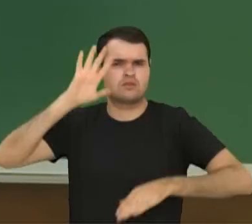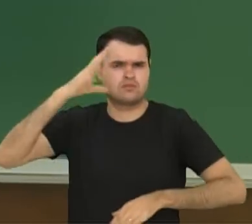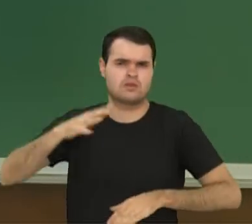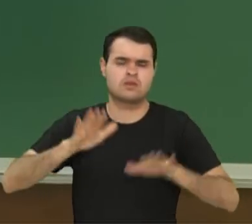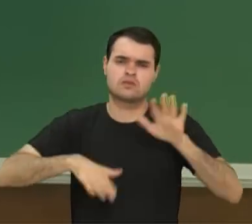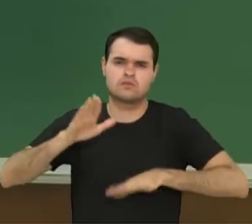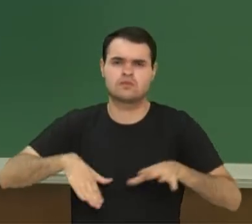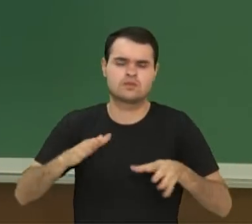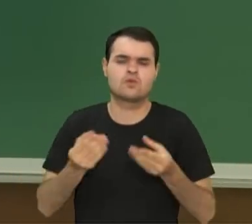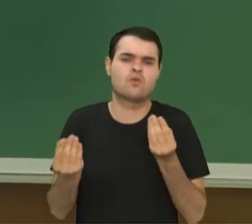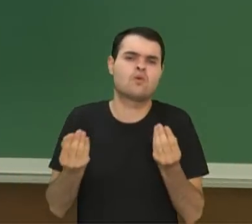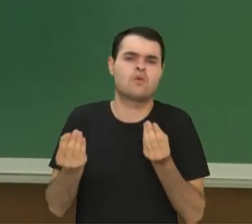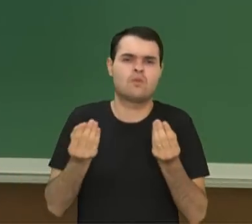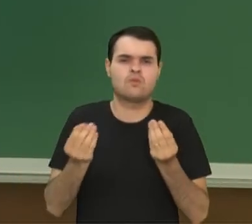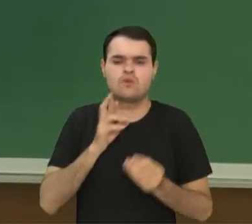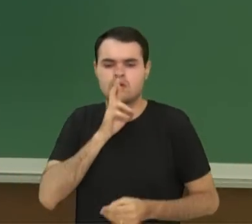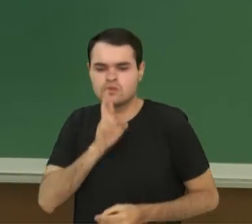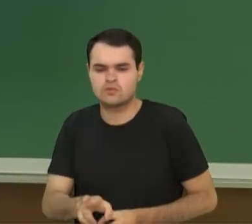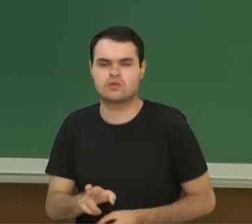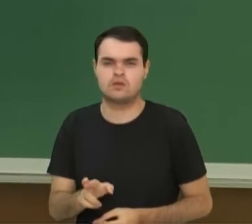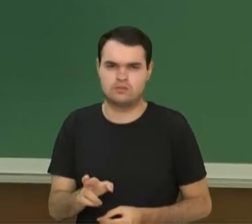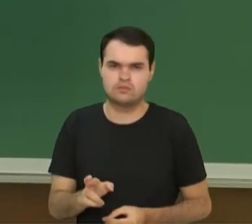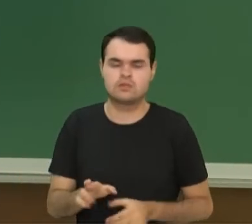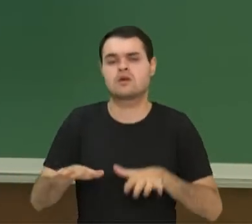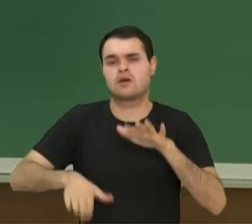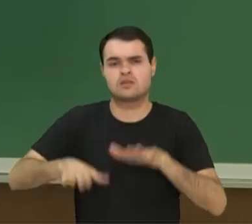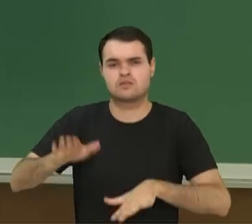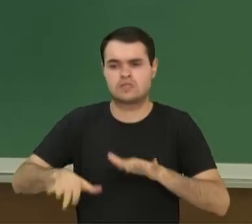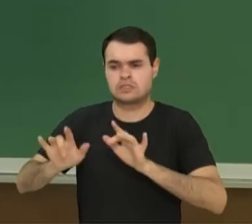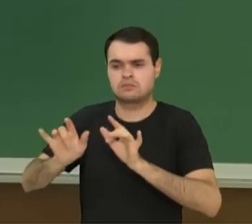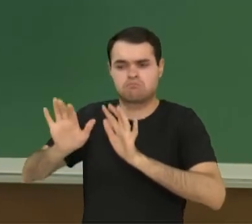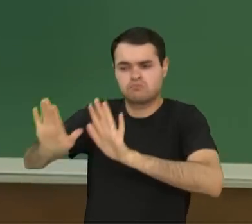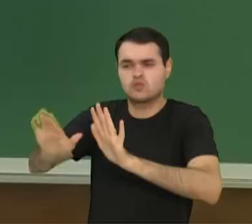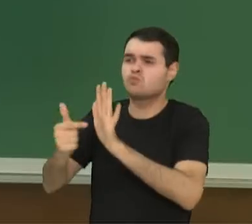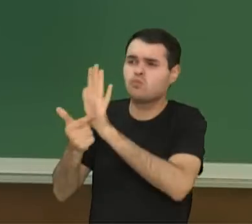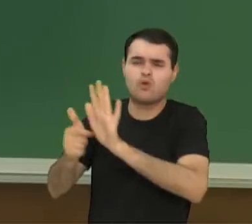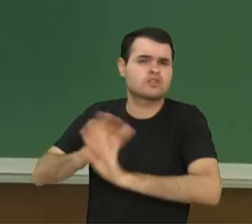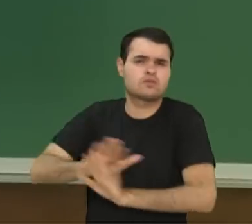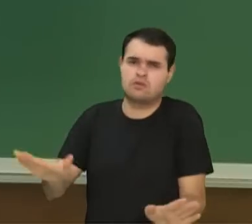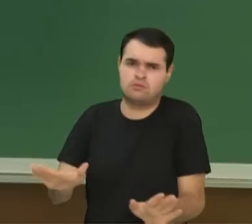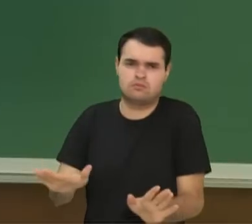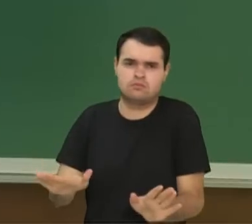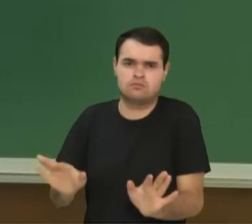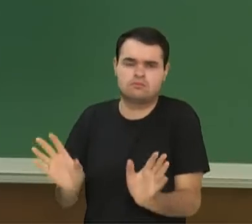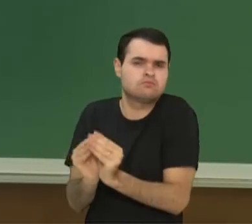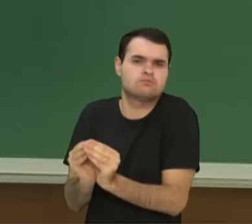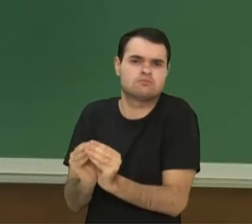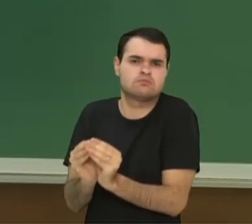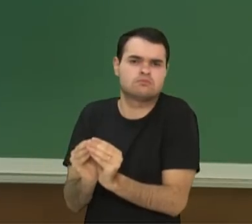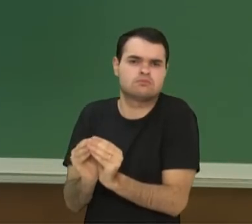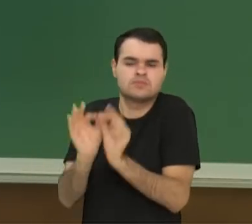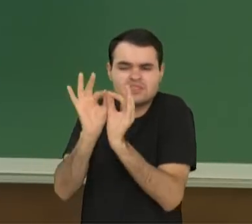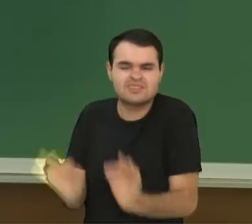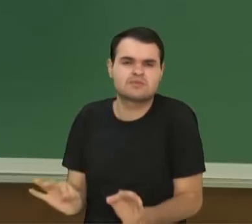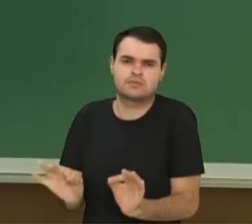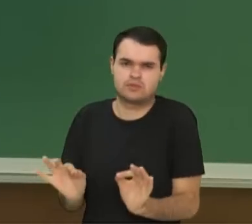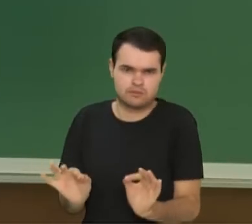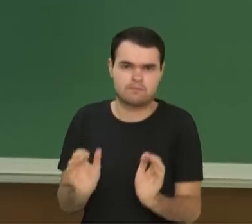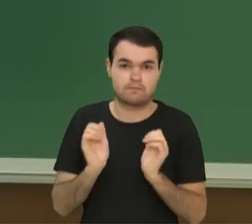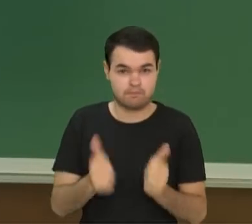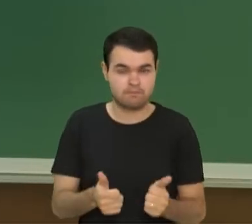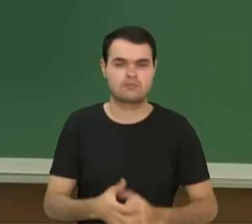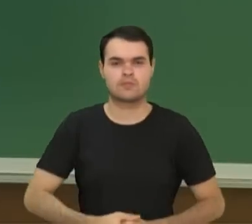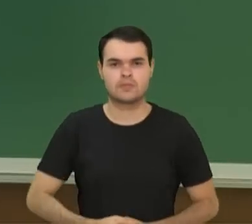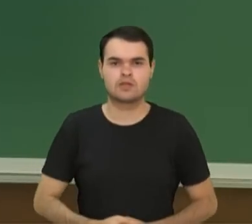Depende de como eu vou trabalhar com esses resultados. Às vezes, deixando indicado aqui, nós podemos usar simplificações do exercício.